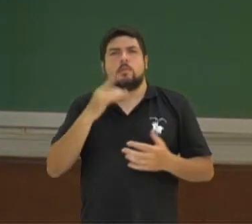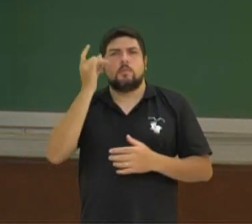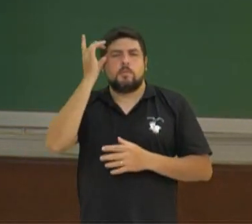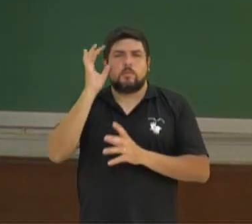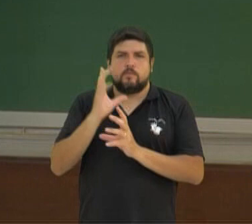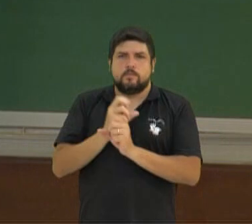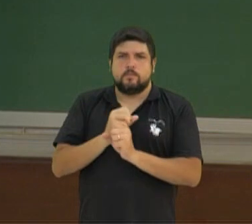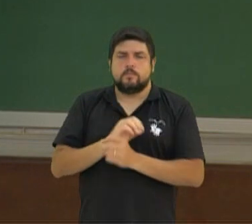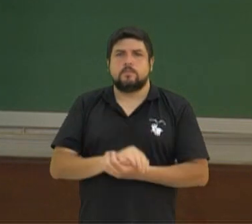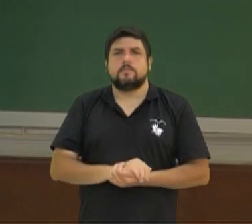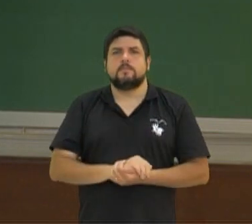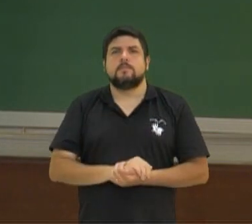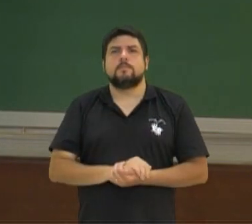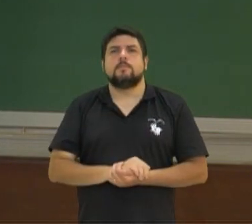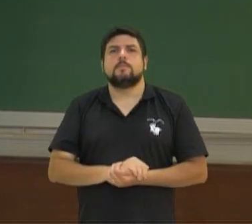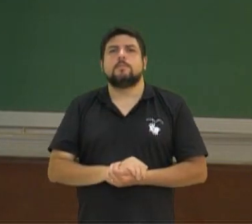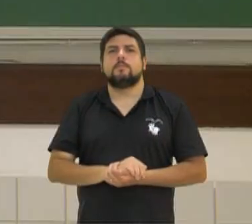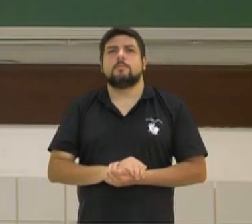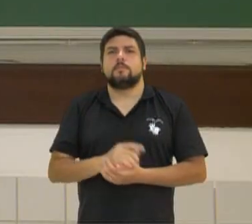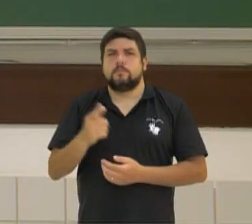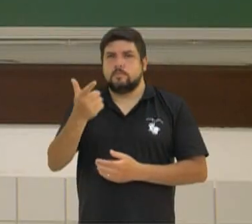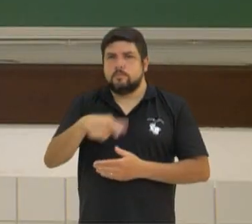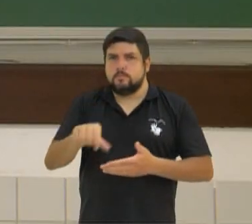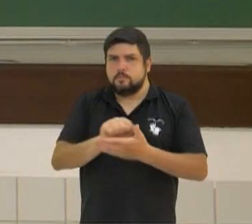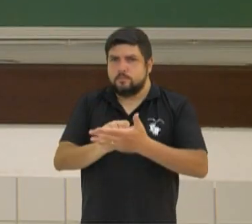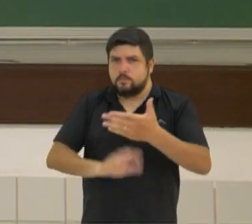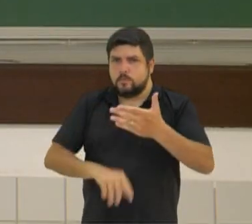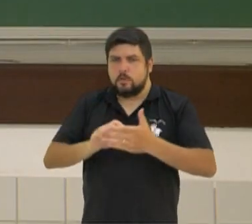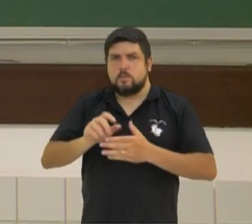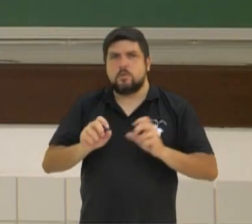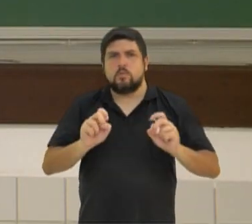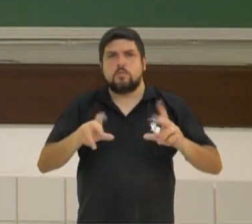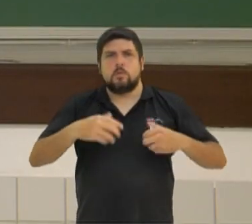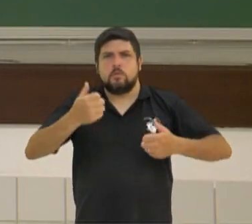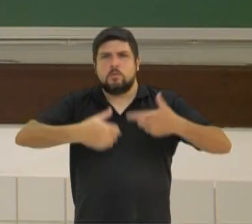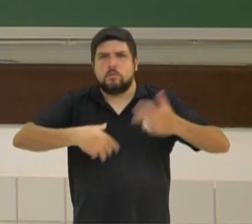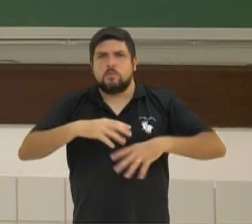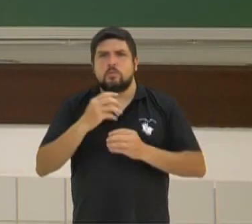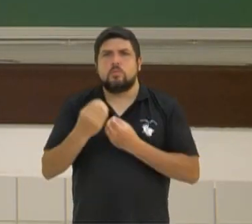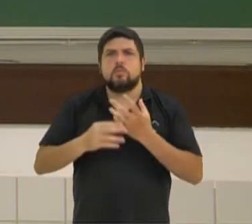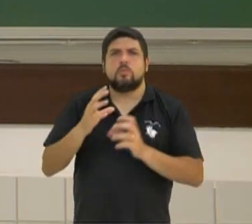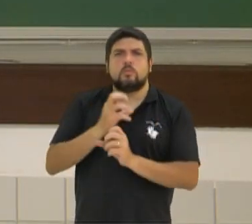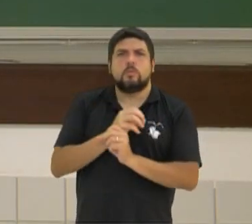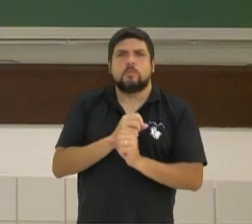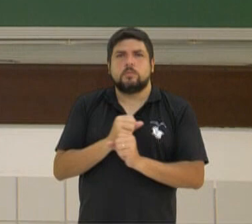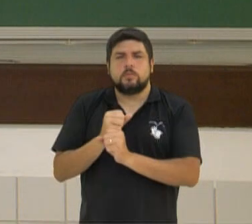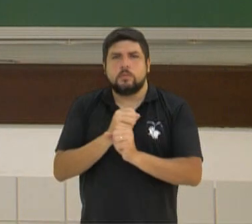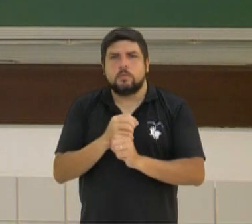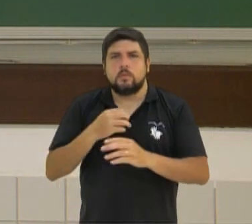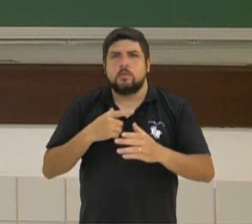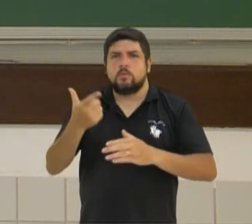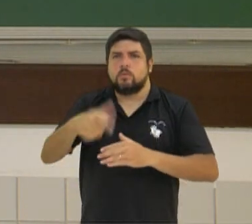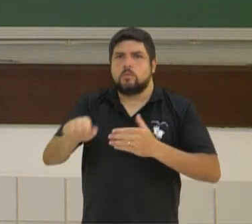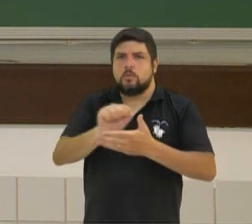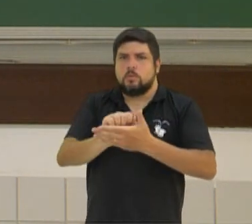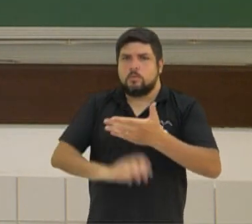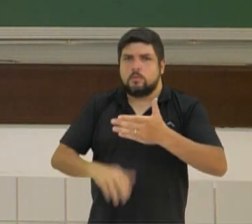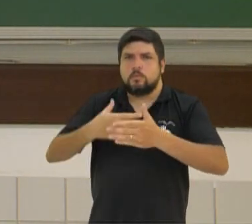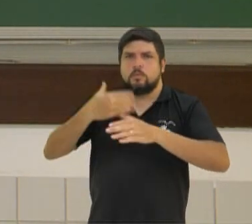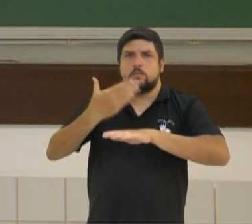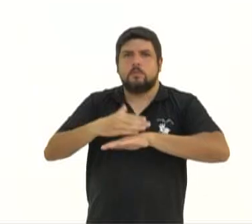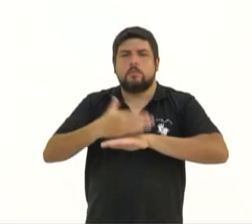badminton. Bora para mais atividade então, já falamos sobre as pontuações, né? Como que dá o jogo, mais um exercício, mais uma atividade que fala o